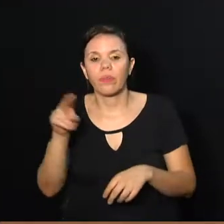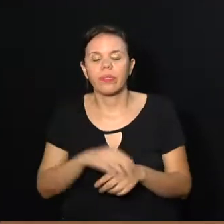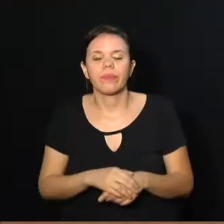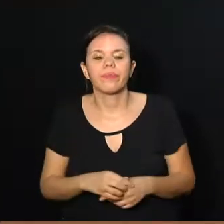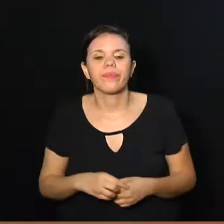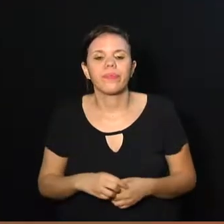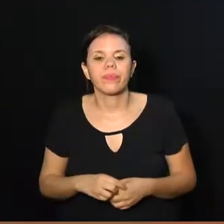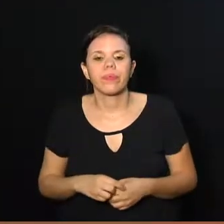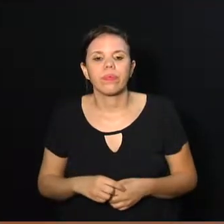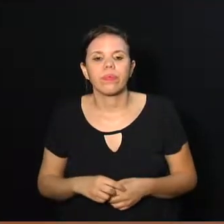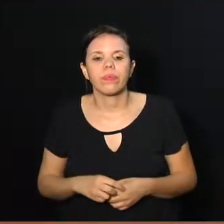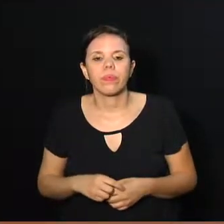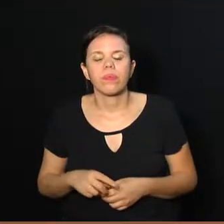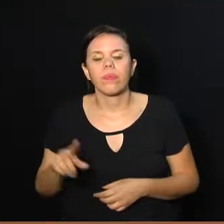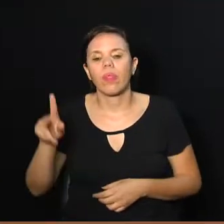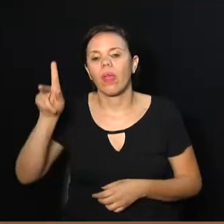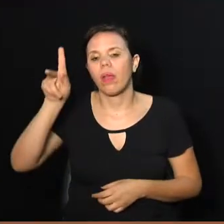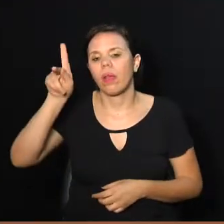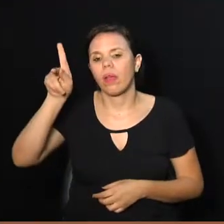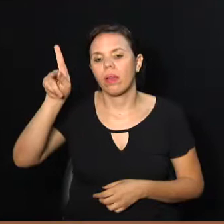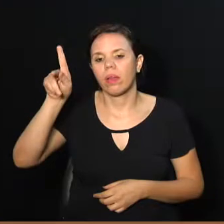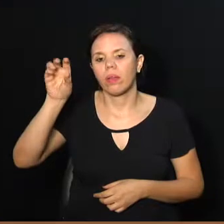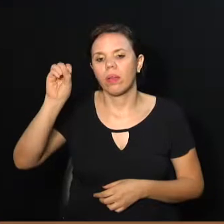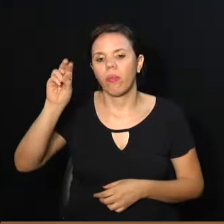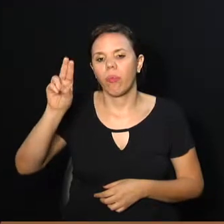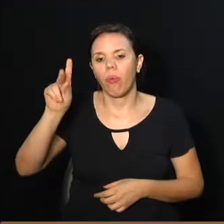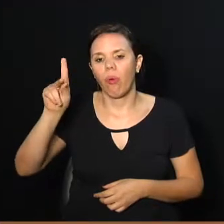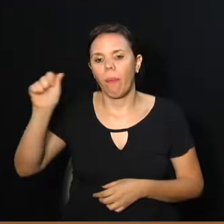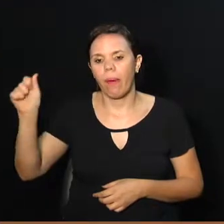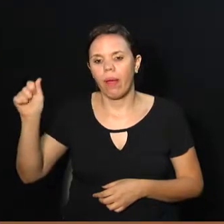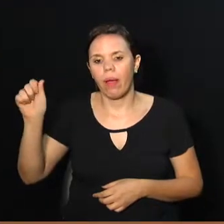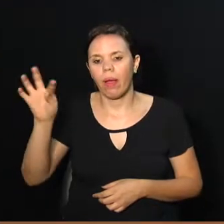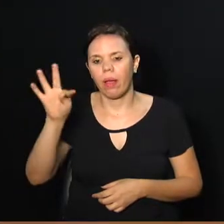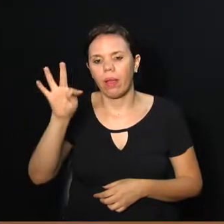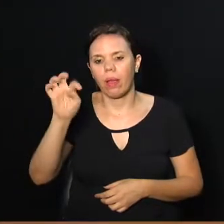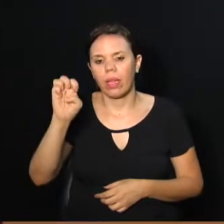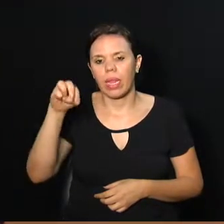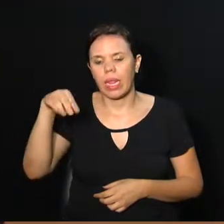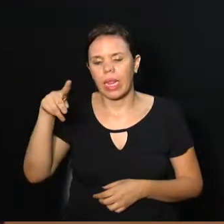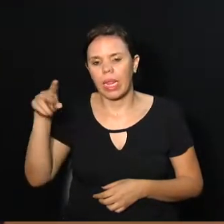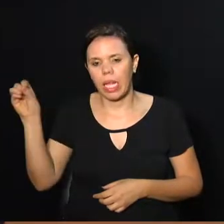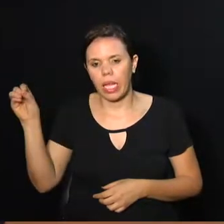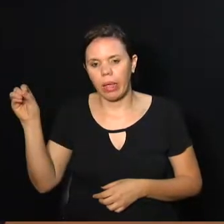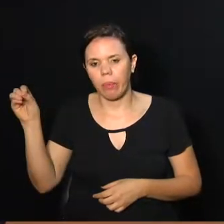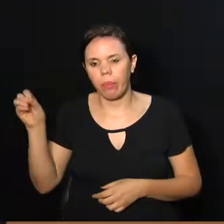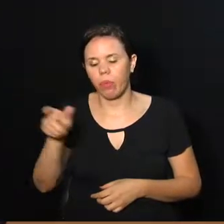seria o poupa-tempo do dependente químico. Um lugar onde ele possa ficar